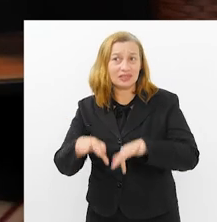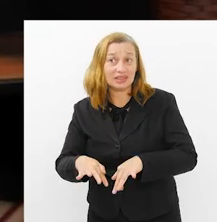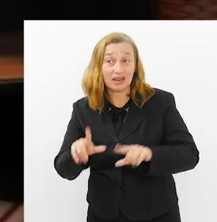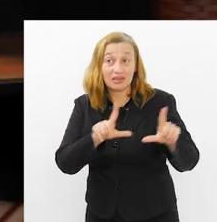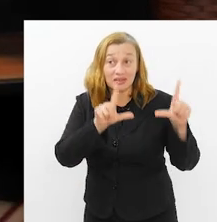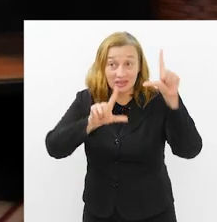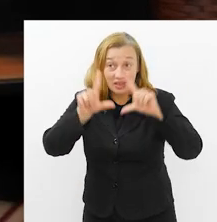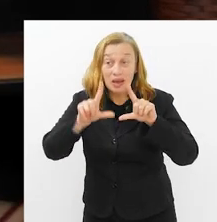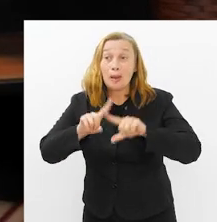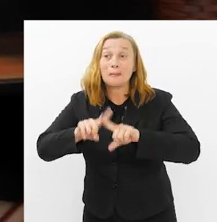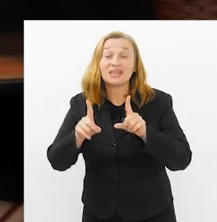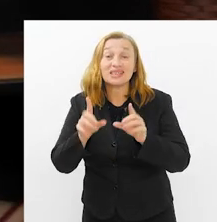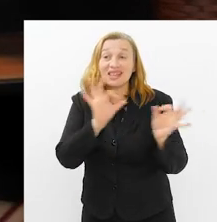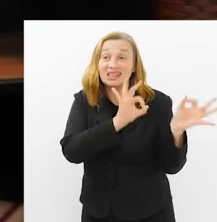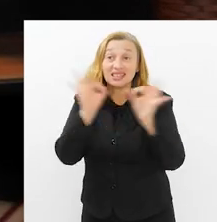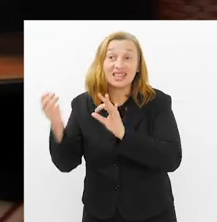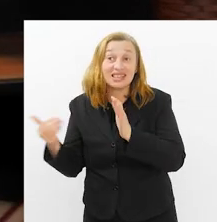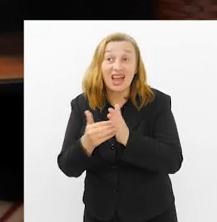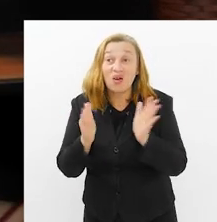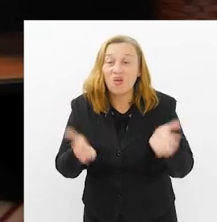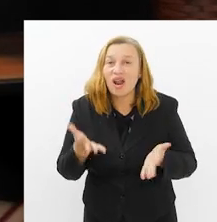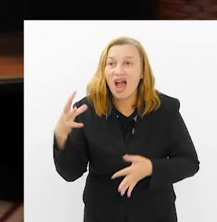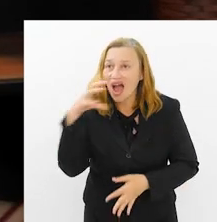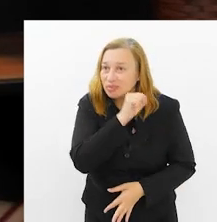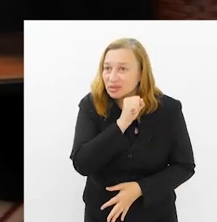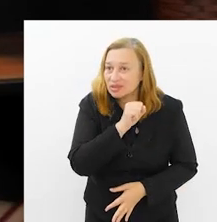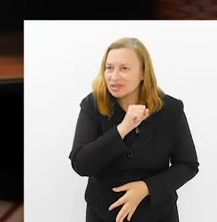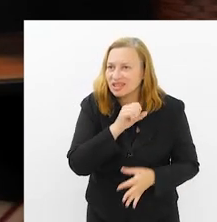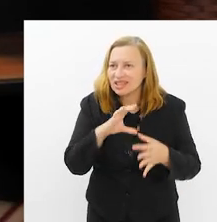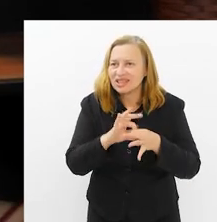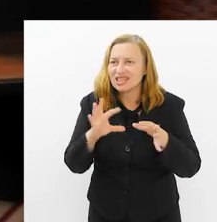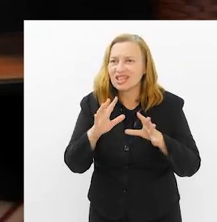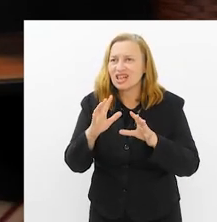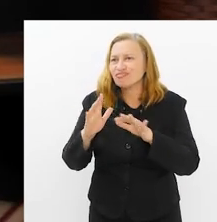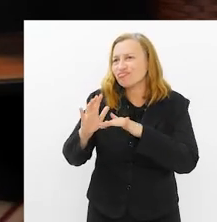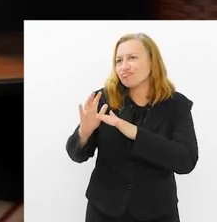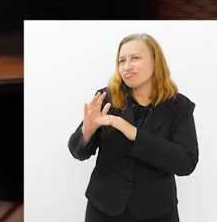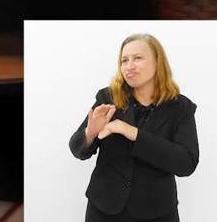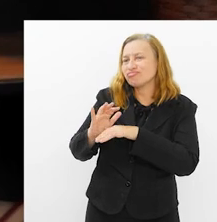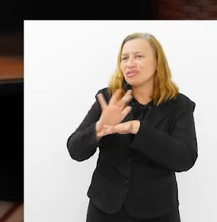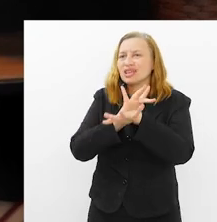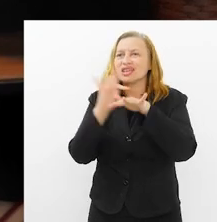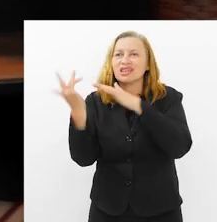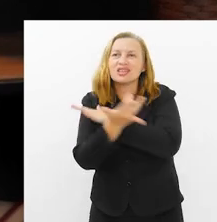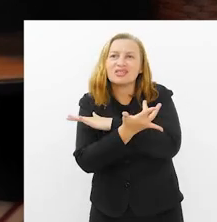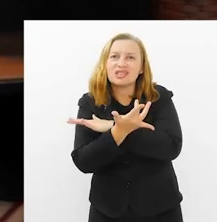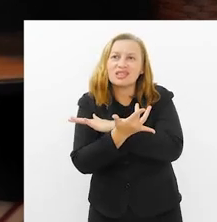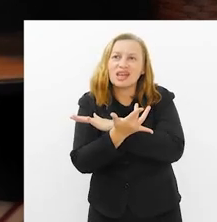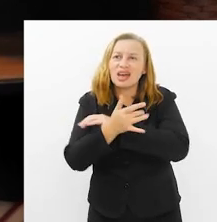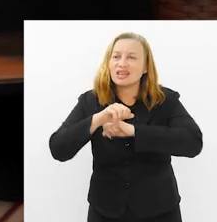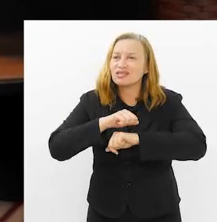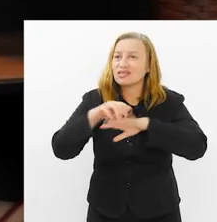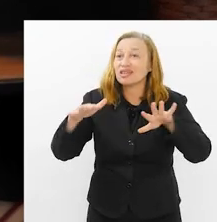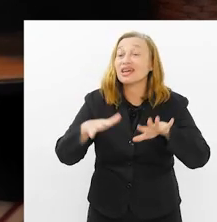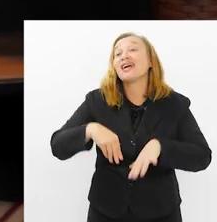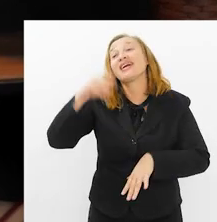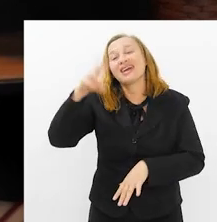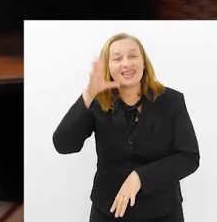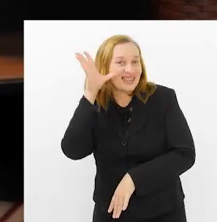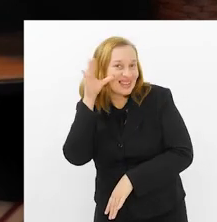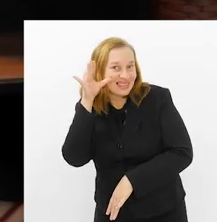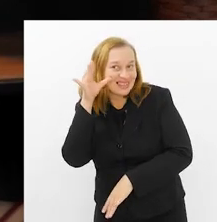pouco. Nosso programa está chegando ao final. Mas para quem está nos assistindo até agora, eu gostaria que rapidamente deixasse os canais, as redes